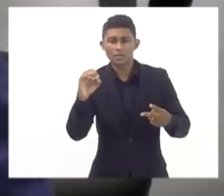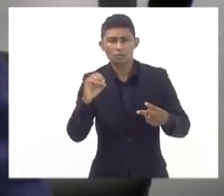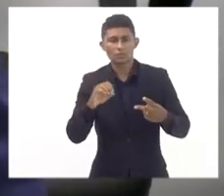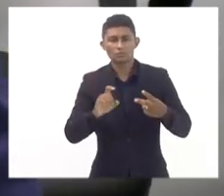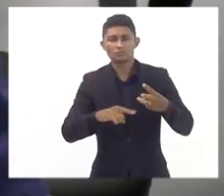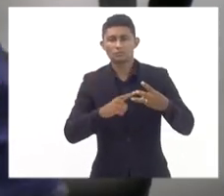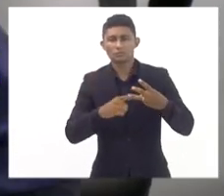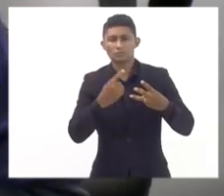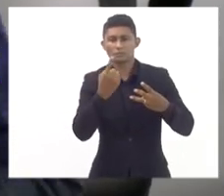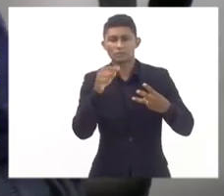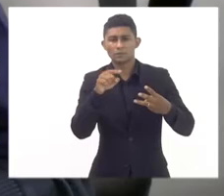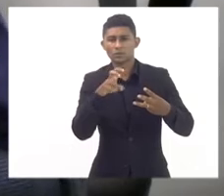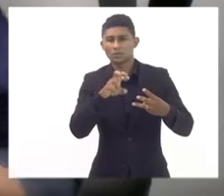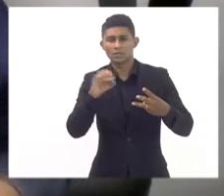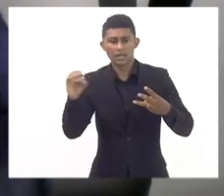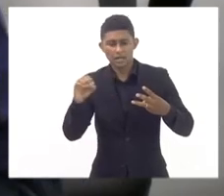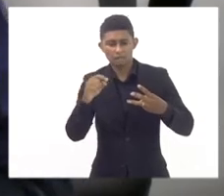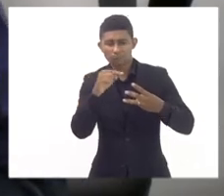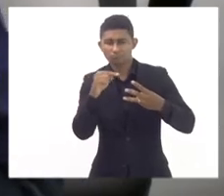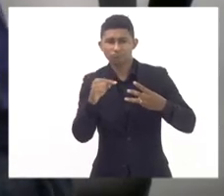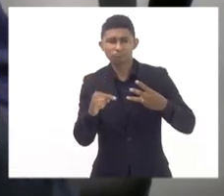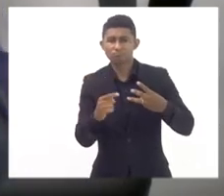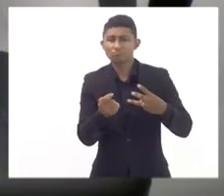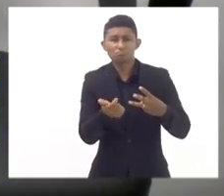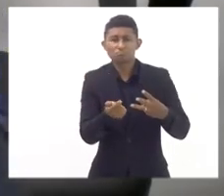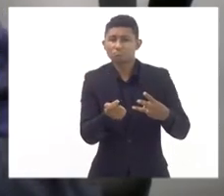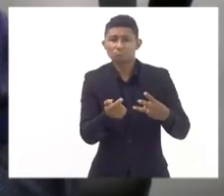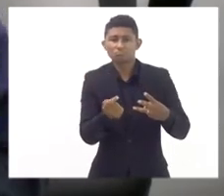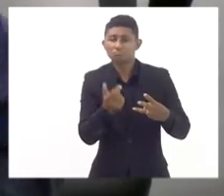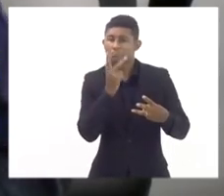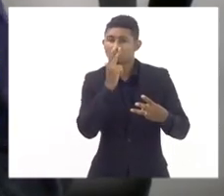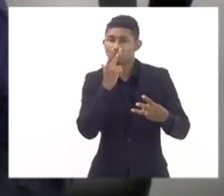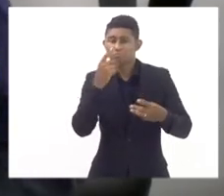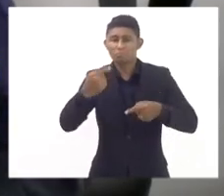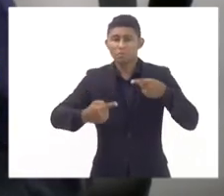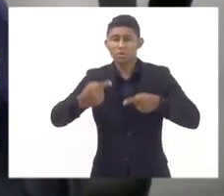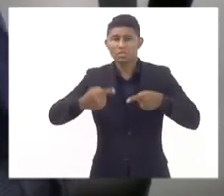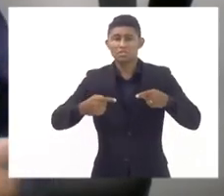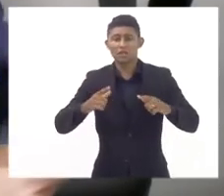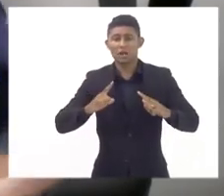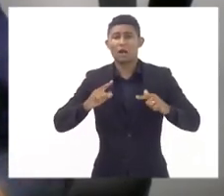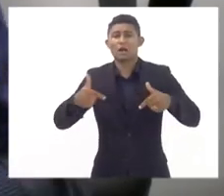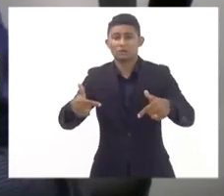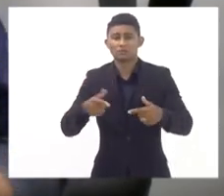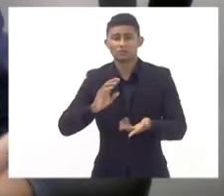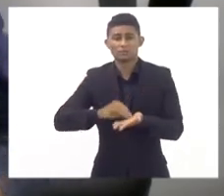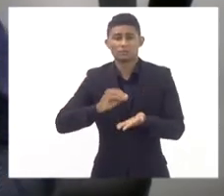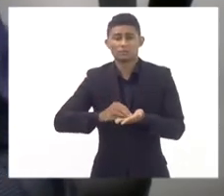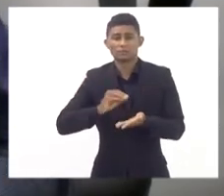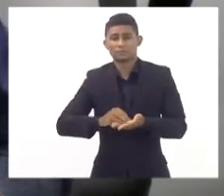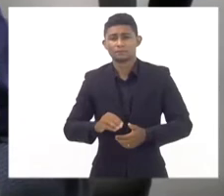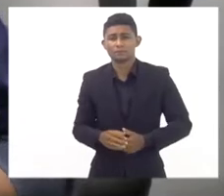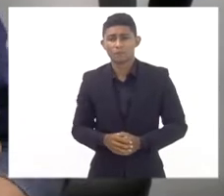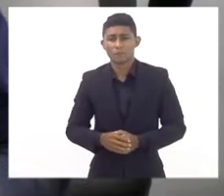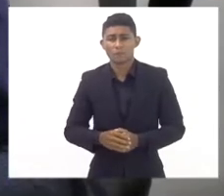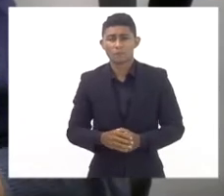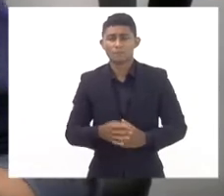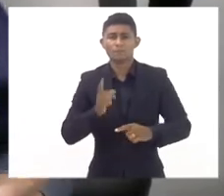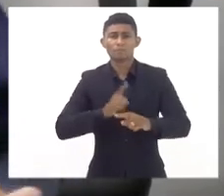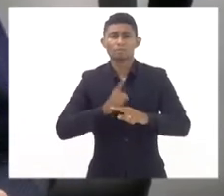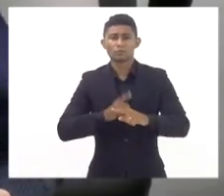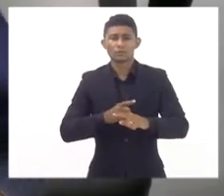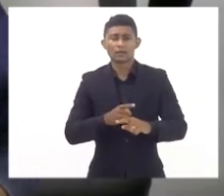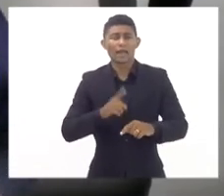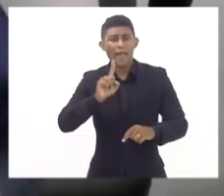assim, é uma verba assim, que realmente falta vontade política. Se eu não me engano, foi a própria pró-reitora que disse isso. Porque é uma coisa que não faz